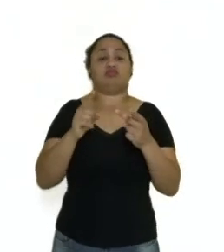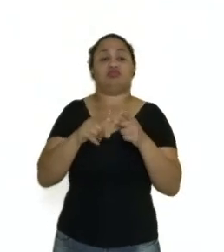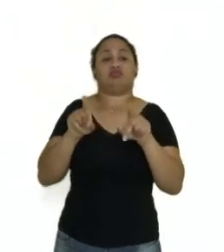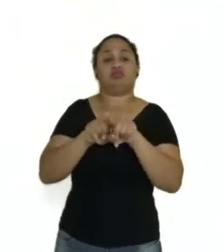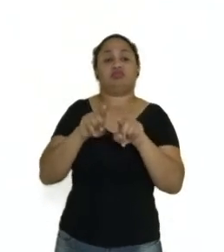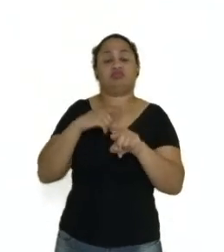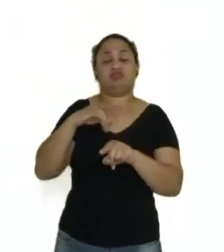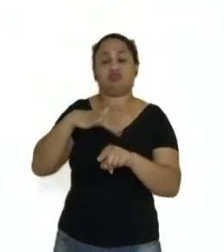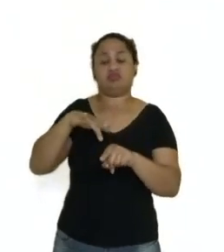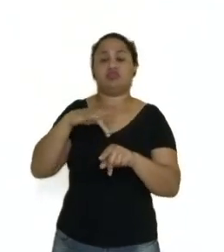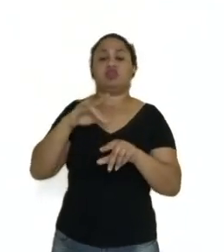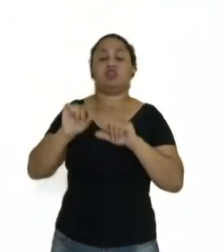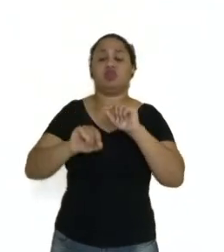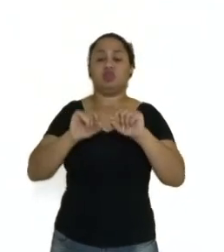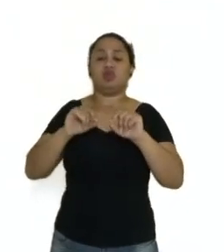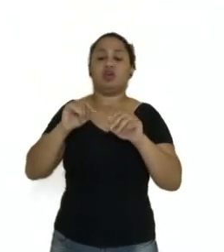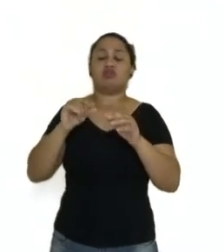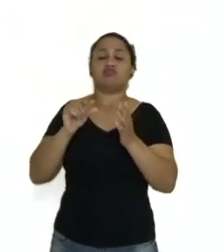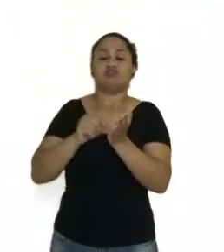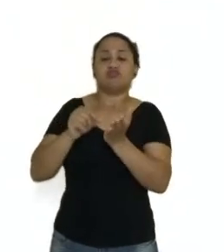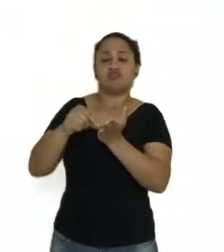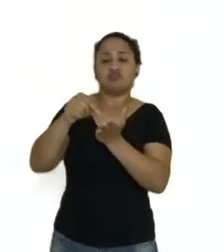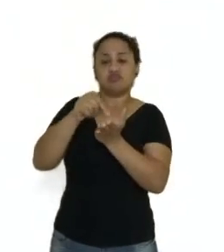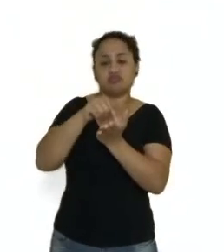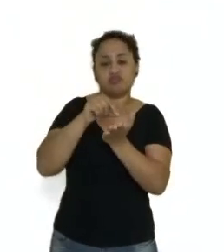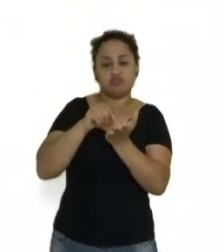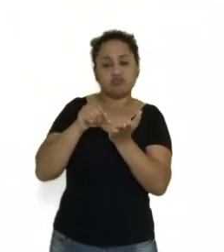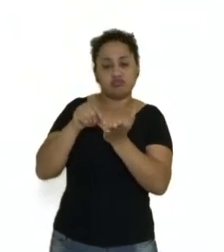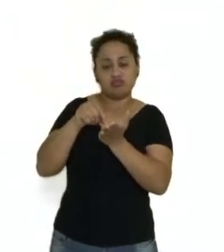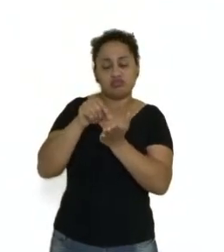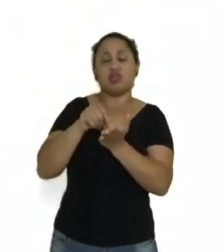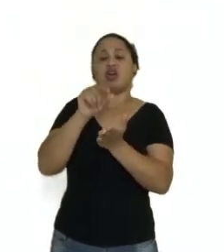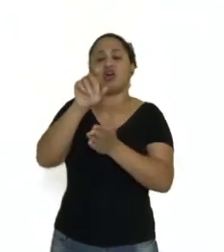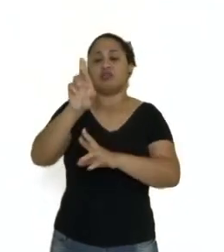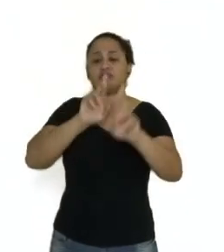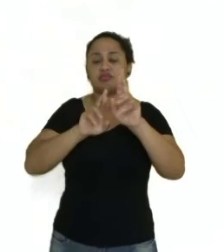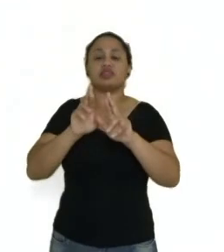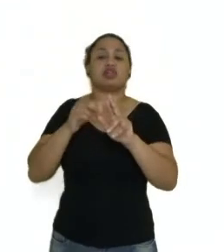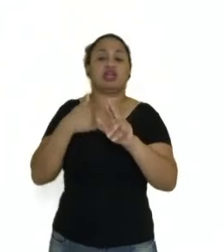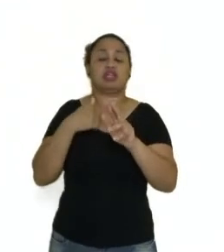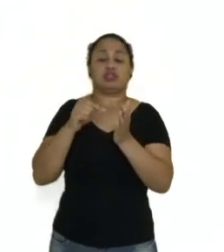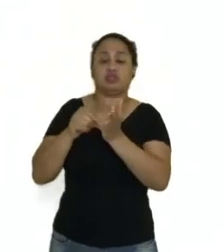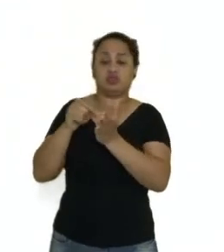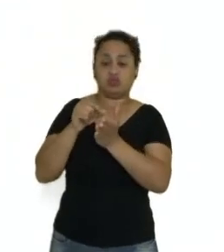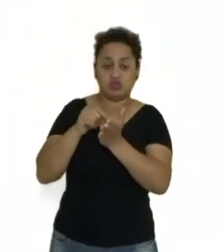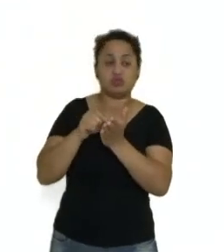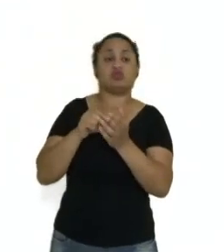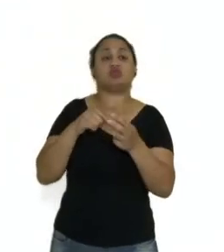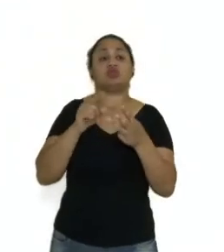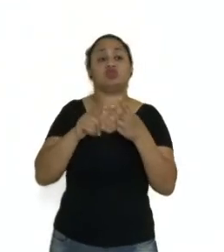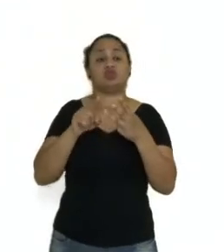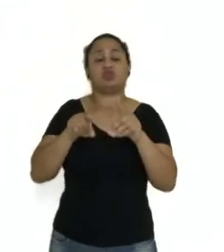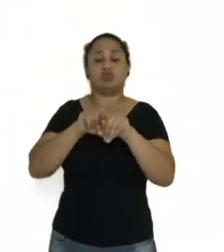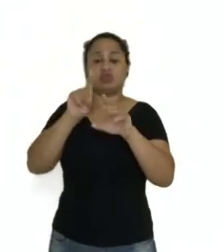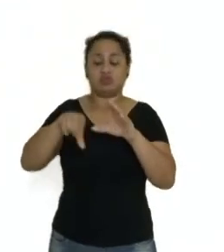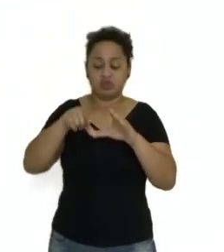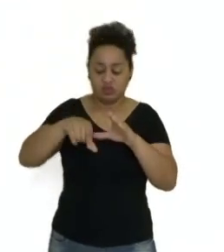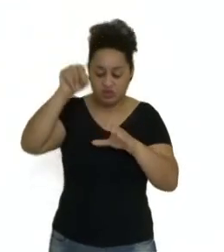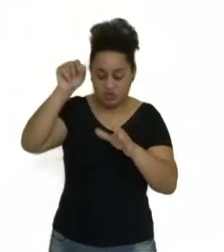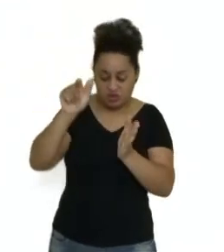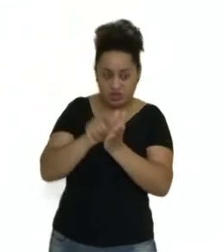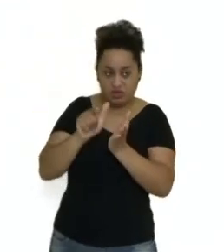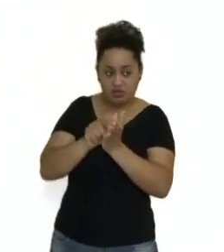por exemplo, que provavelmente nos exercícios seguintes vai ter resultado de uma loteria e sorteio de uma ficha